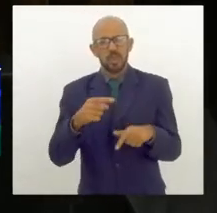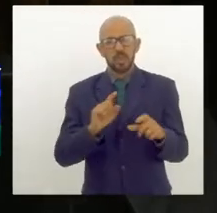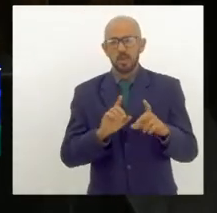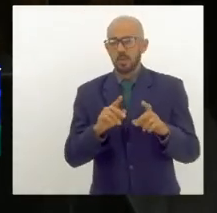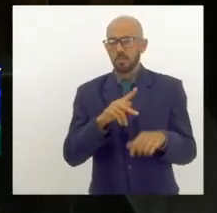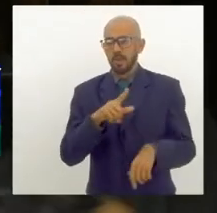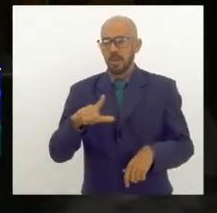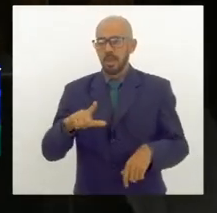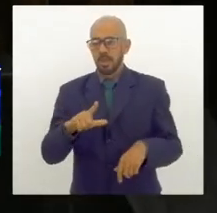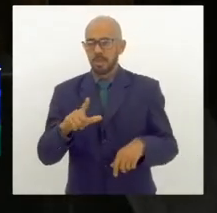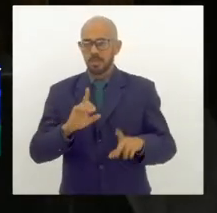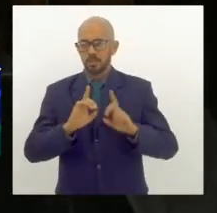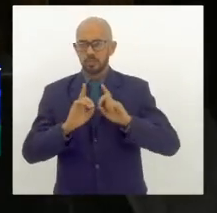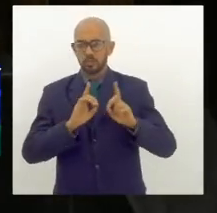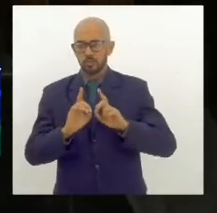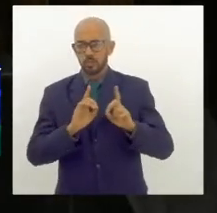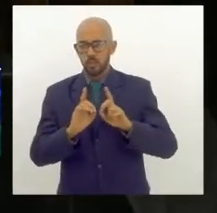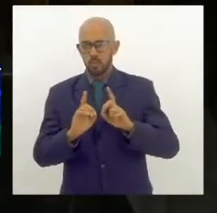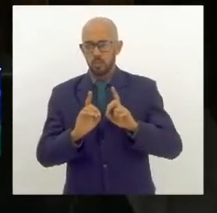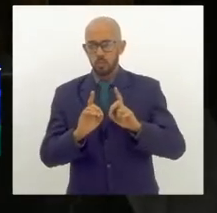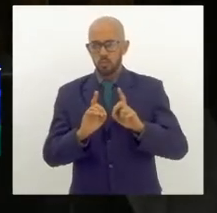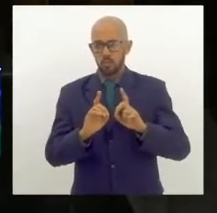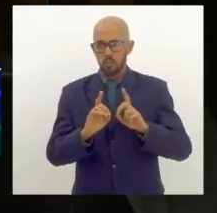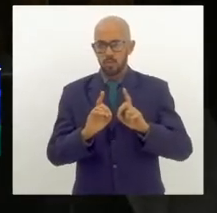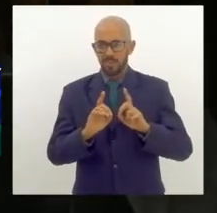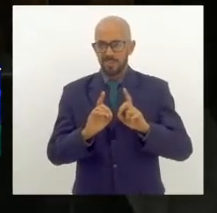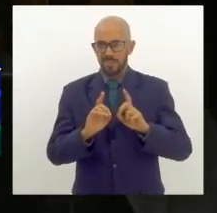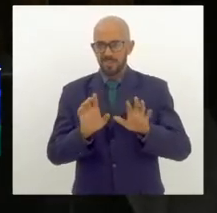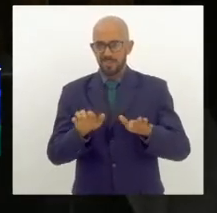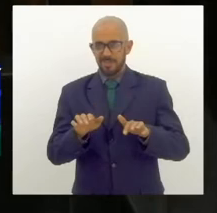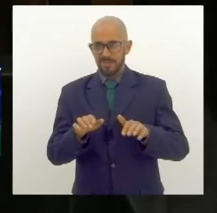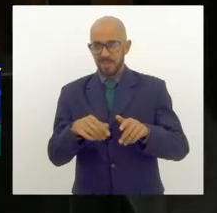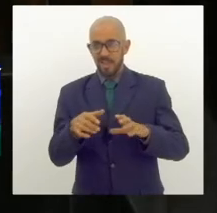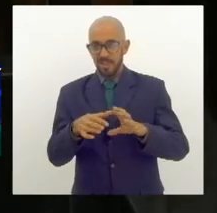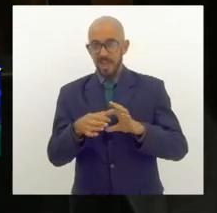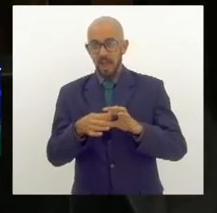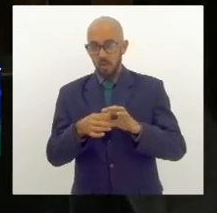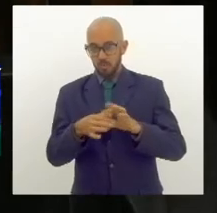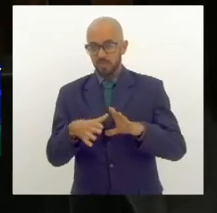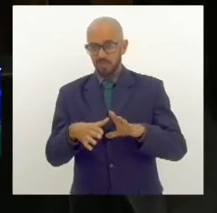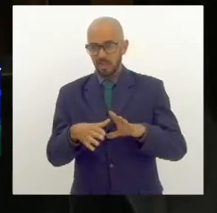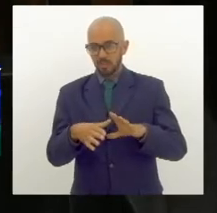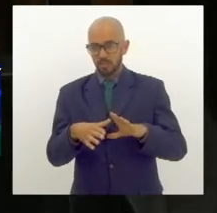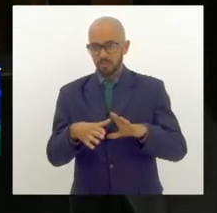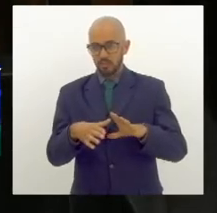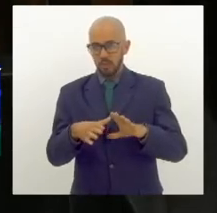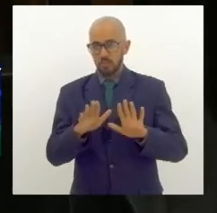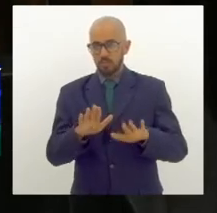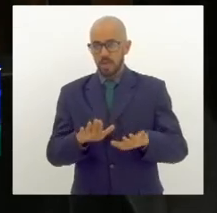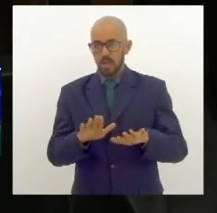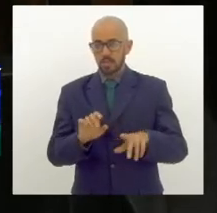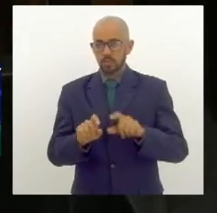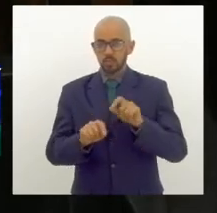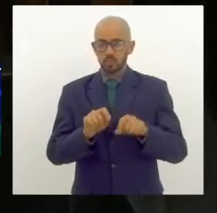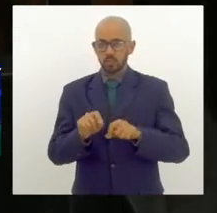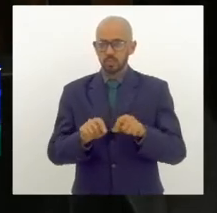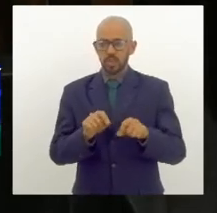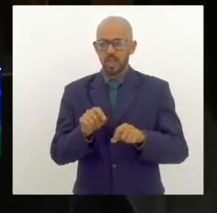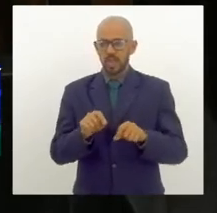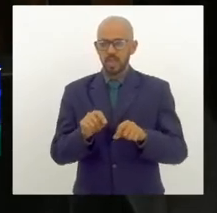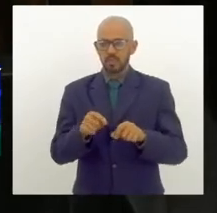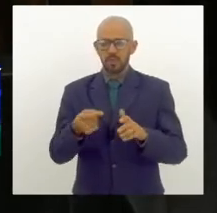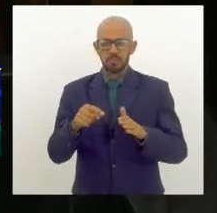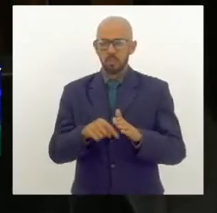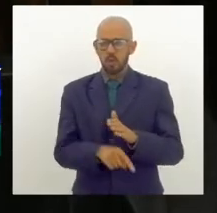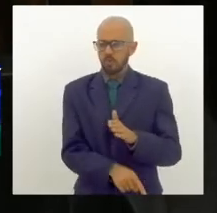discussão, apesar de ser um projeto autorizativo, ele vai no cerne de uma questão fundamental no